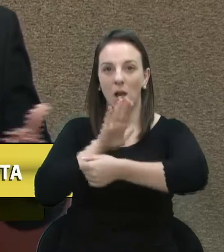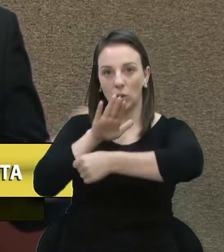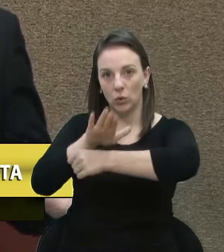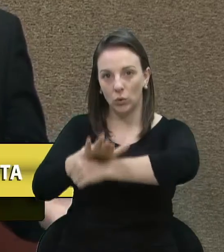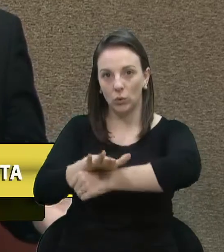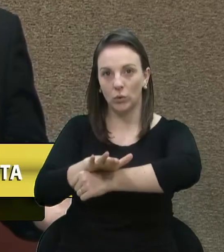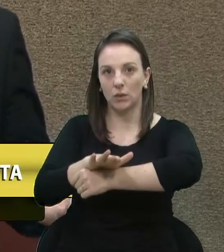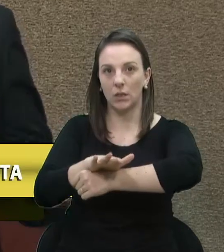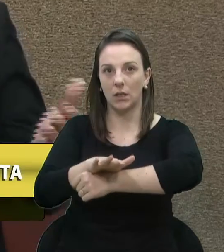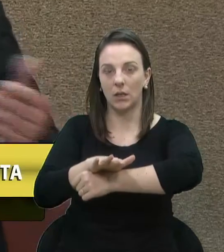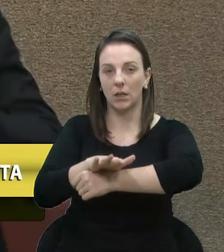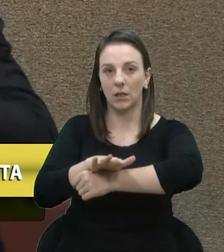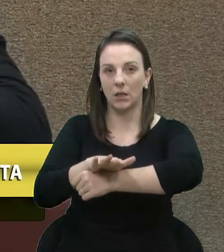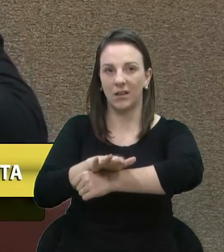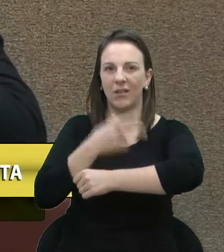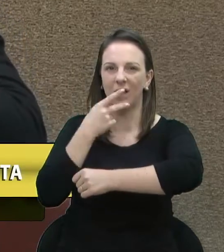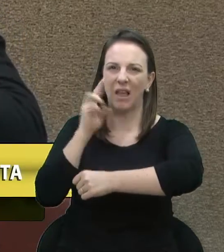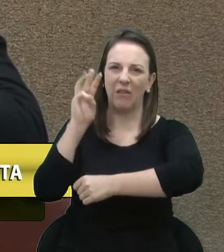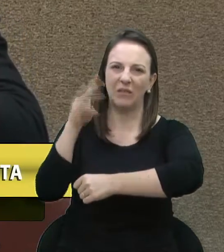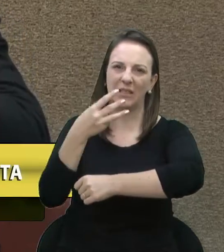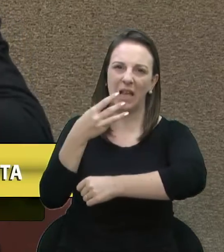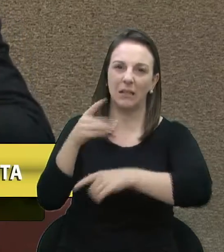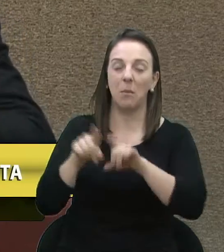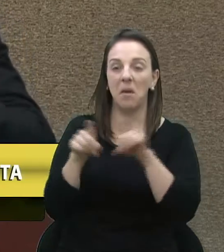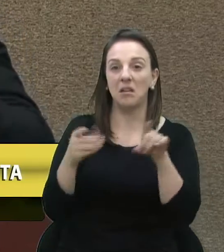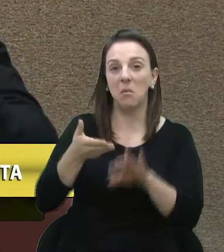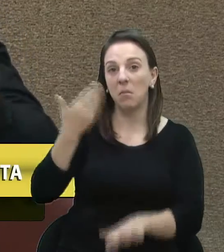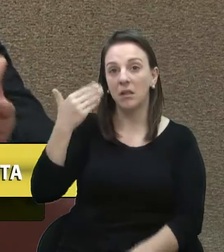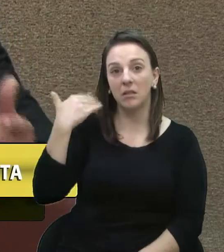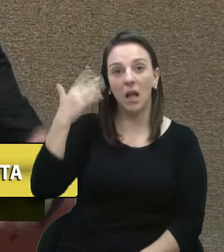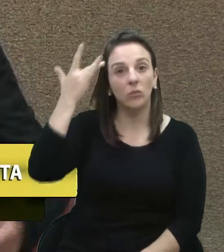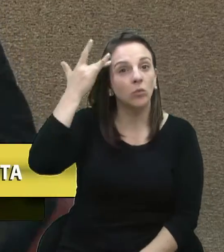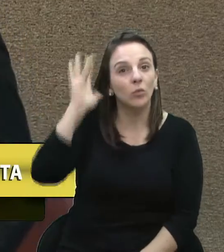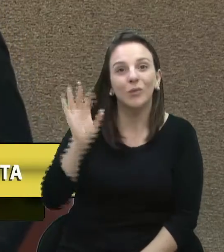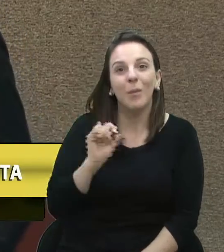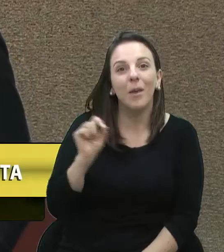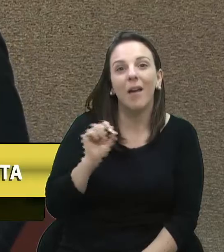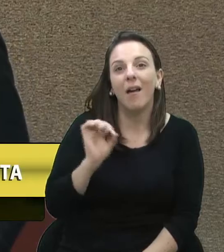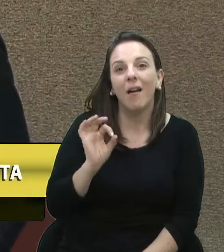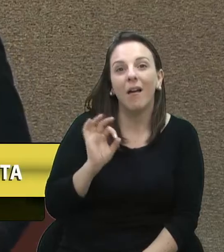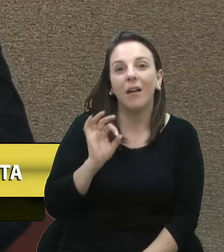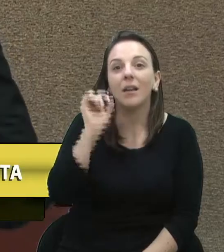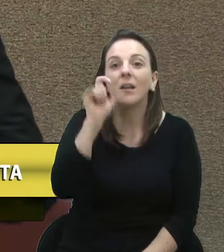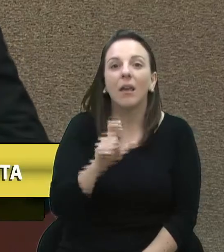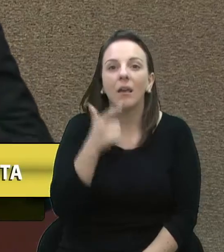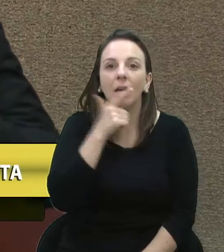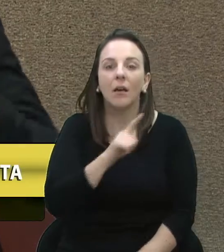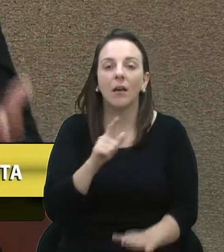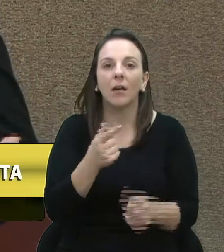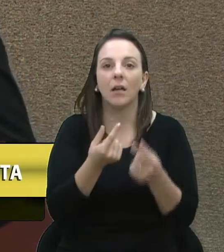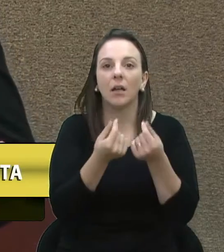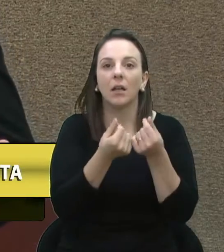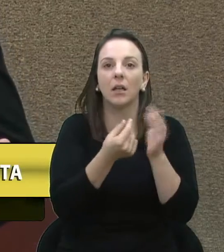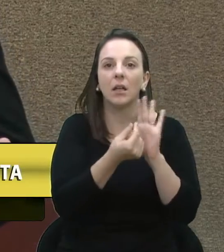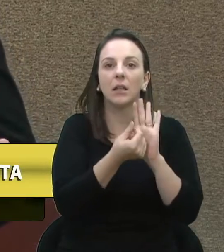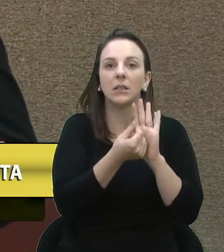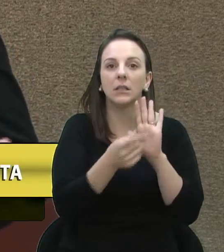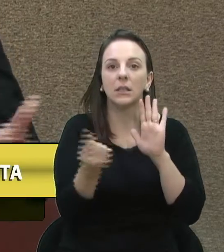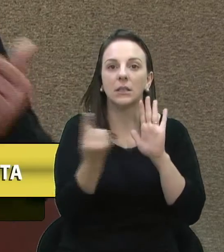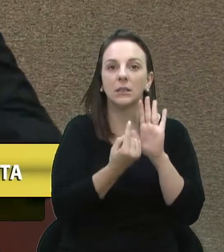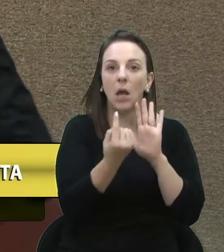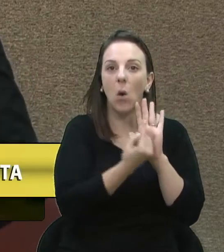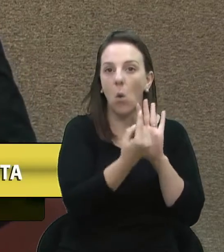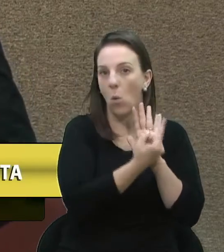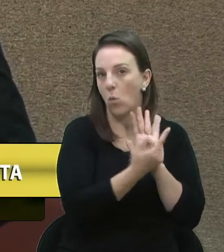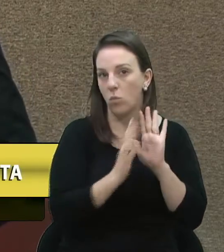não vou dizer a Visate, porque naquela época a gente não sabia quem ia vencer a licitação, tá? Mas, enfim, para a empresa que assumisse,